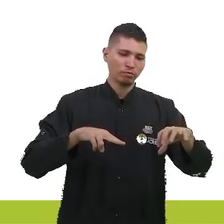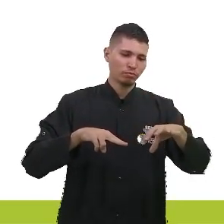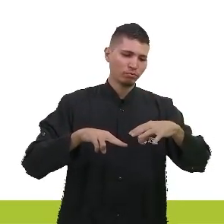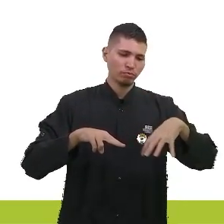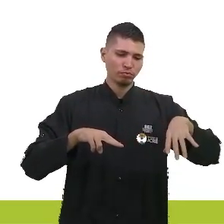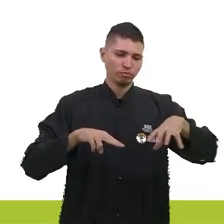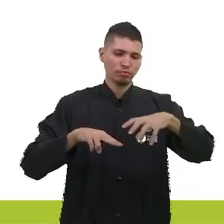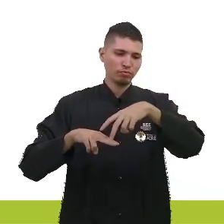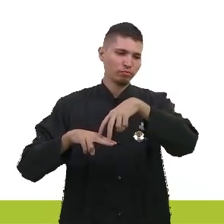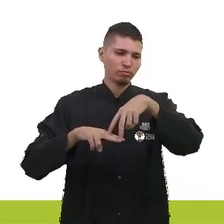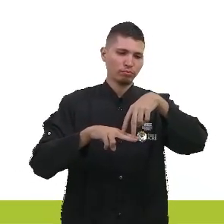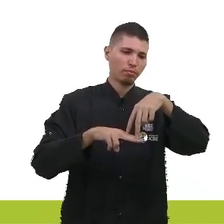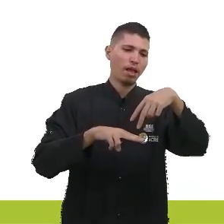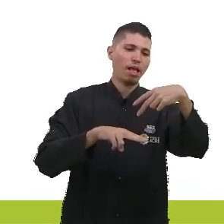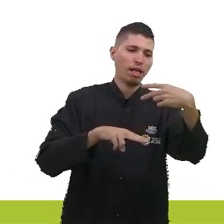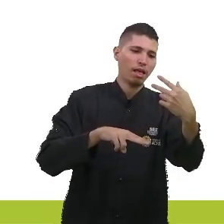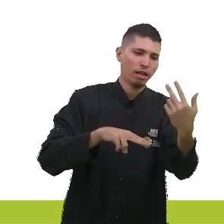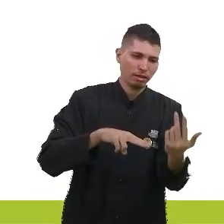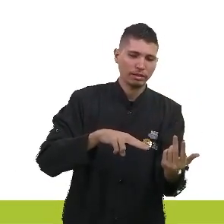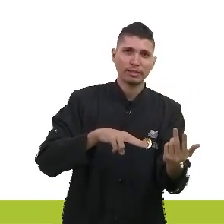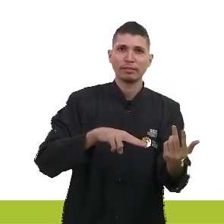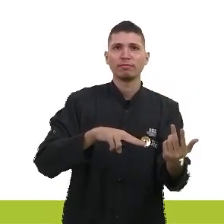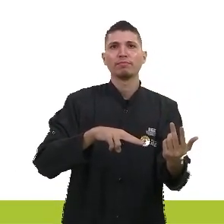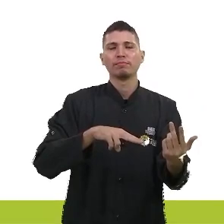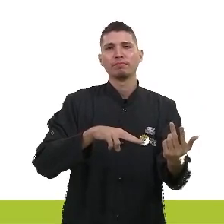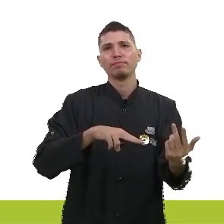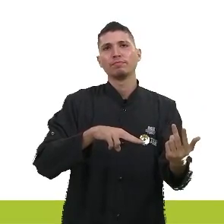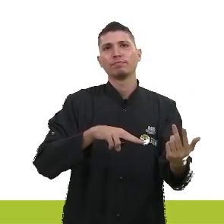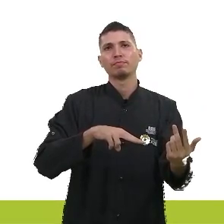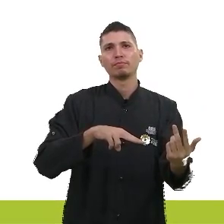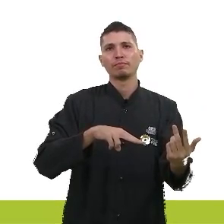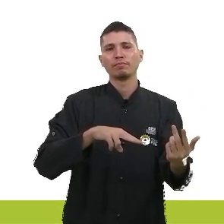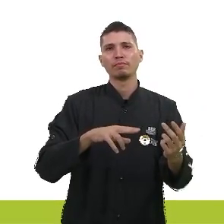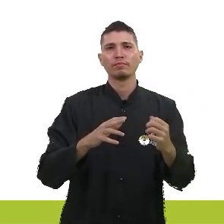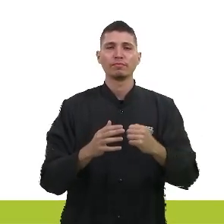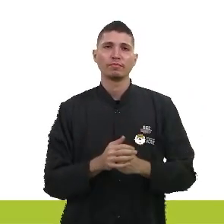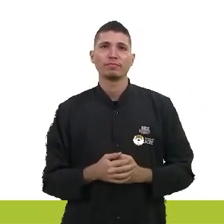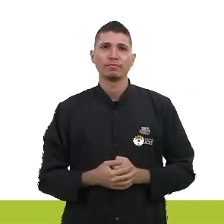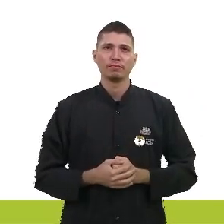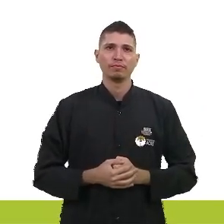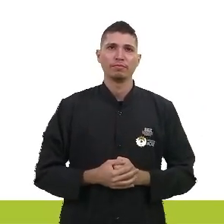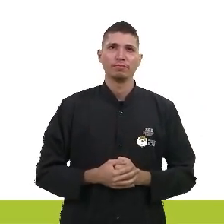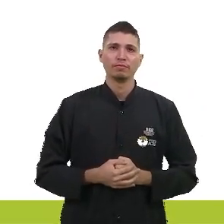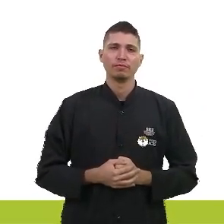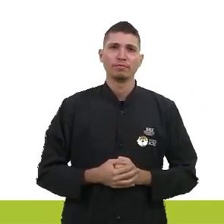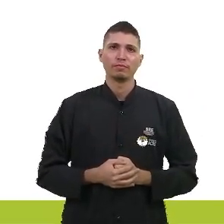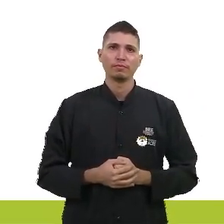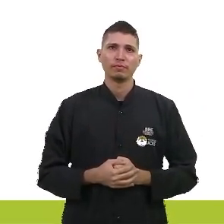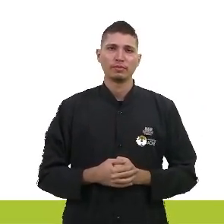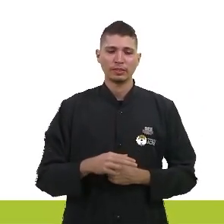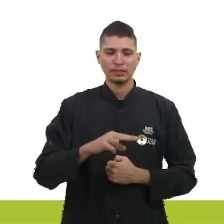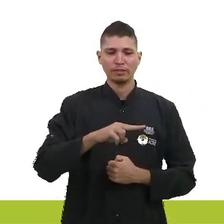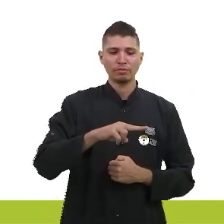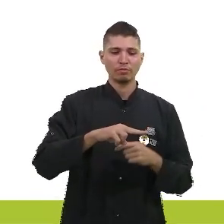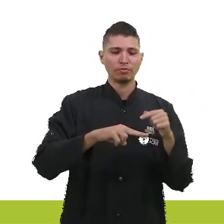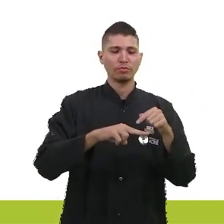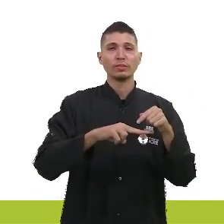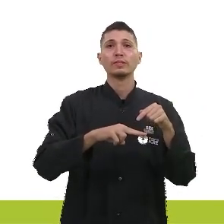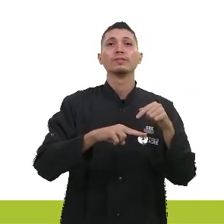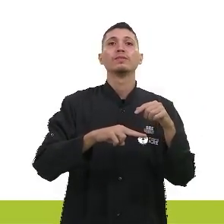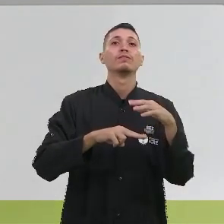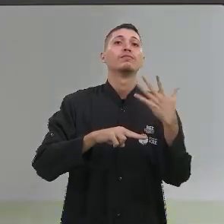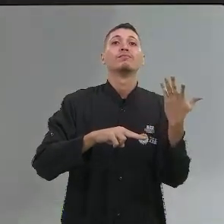bater em obstáculo, vai fazer com que a tendência é de quê? Com que o skate pare, né?